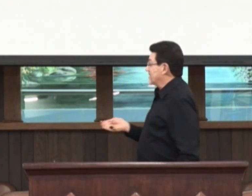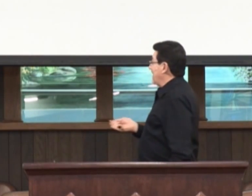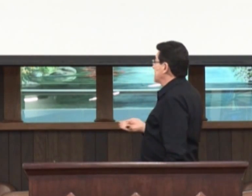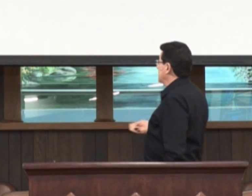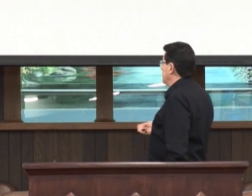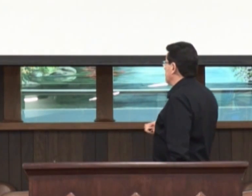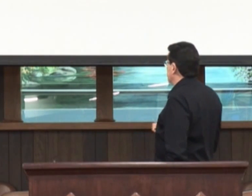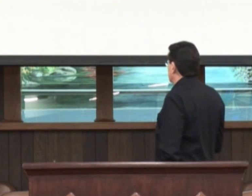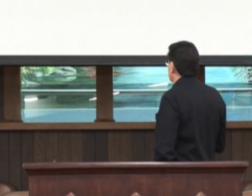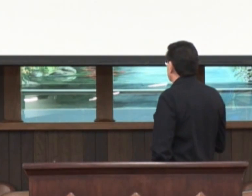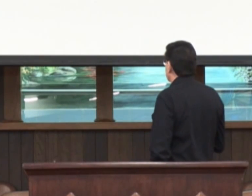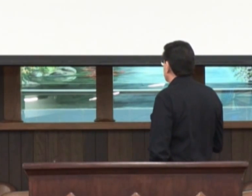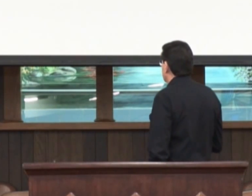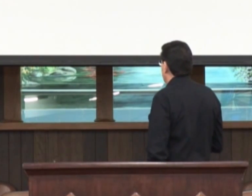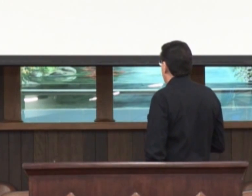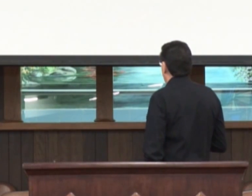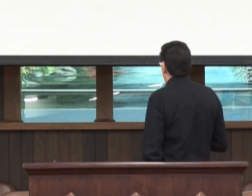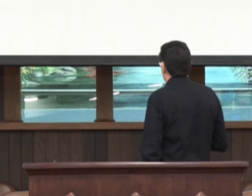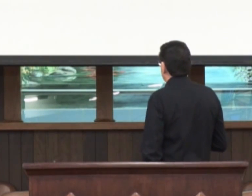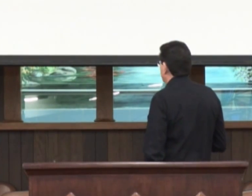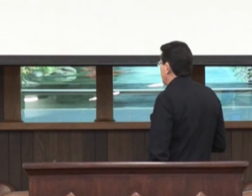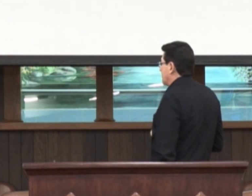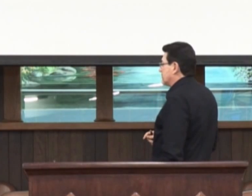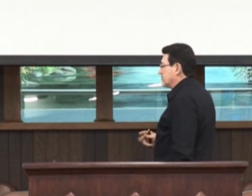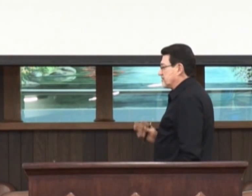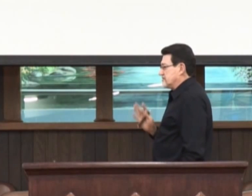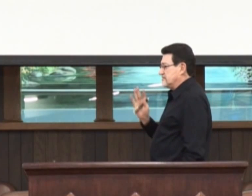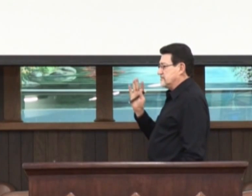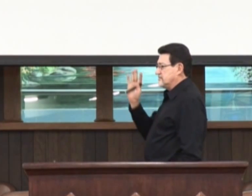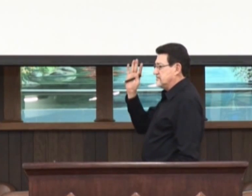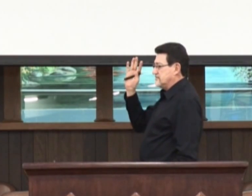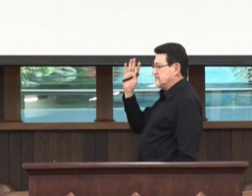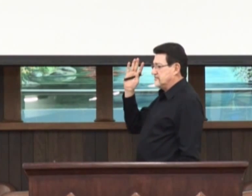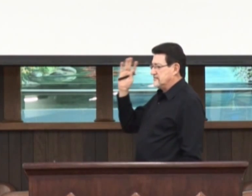A vontade de Deus é o centro.